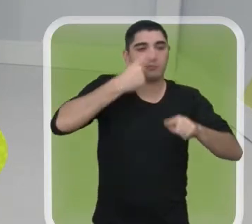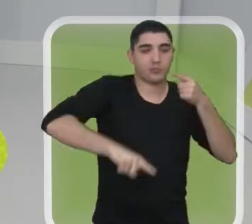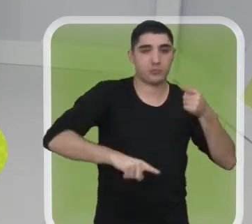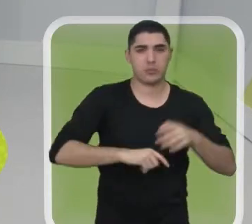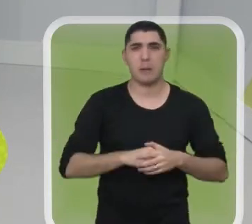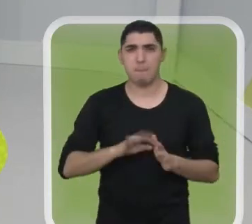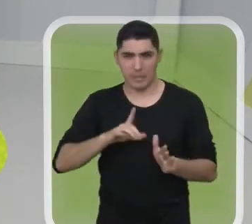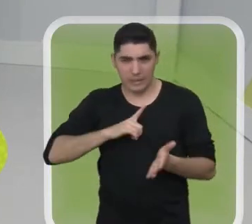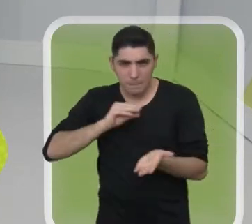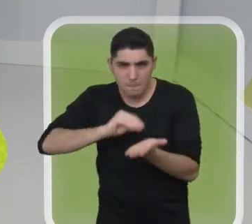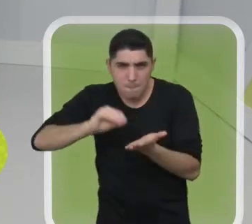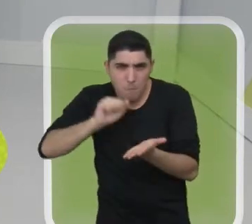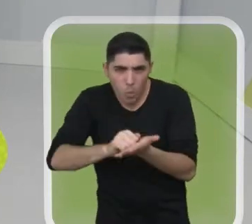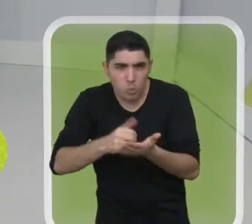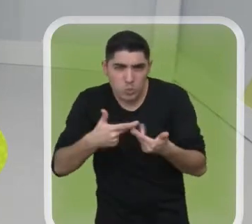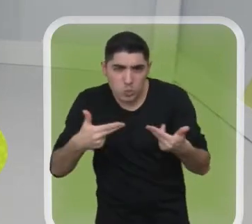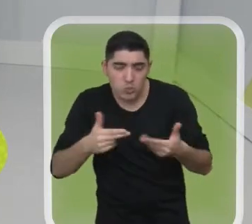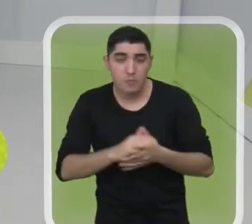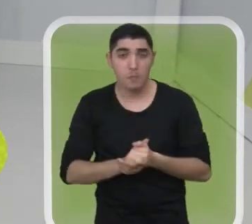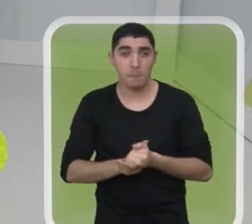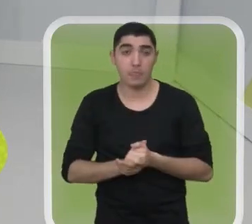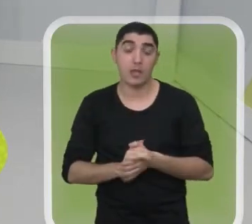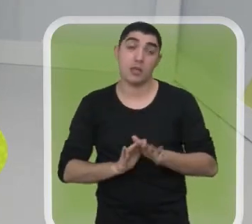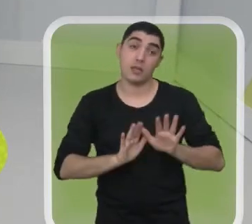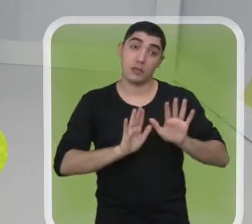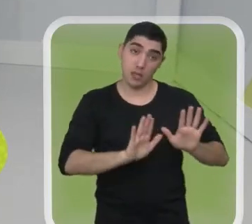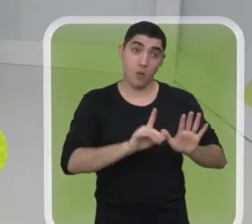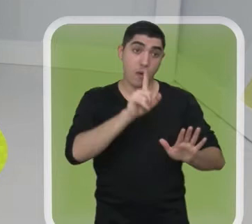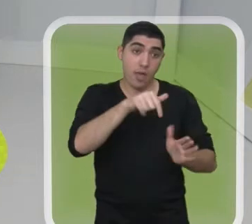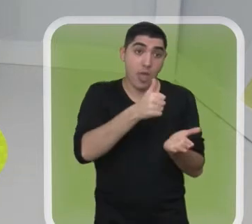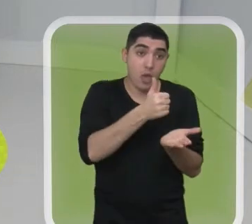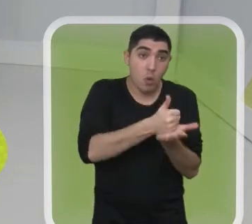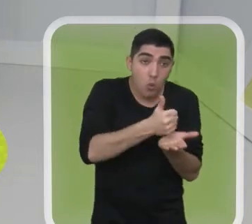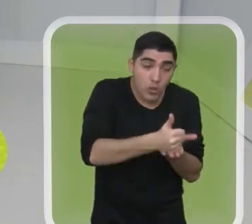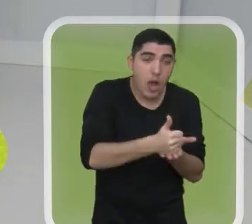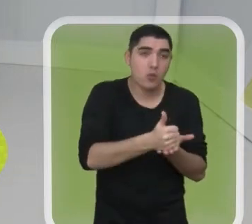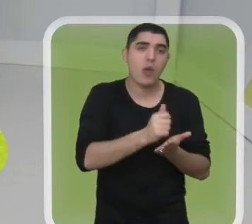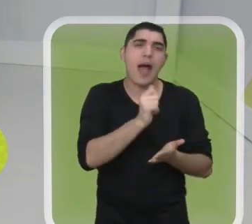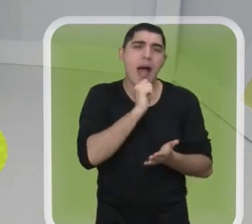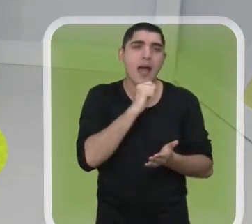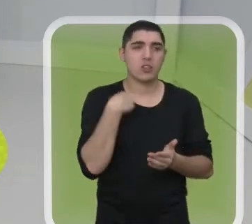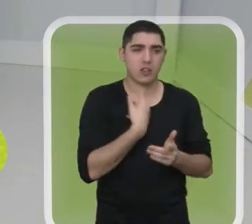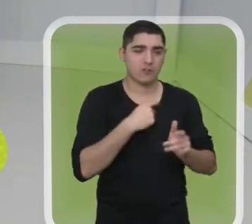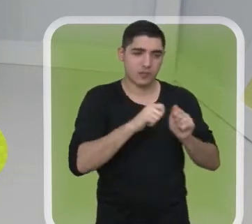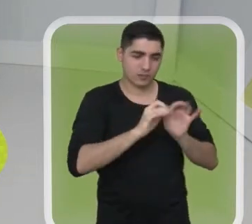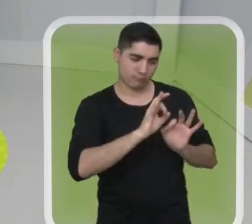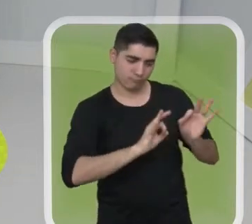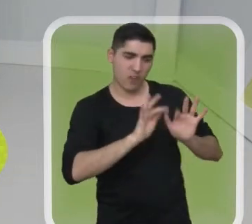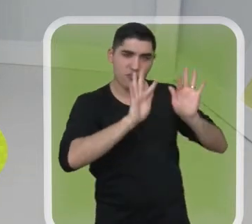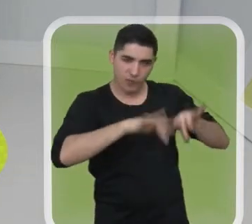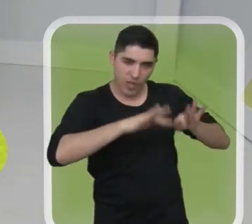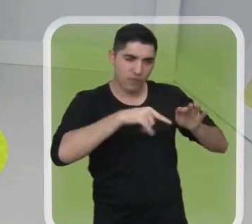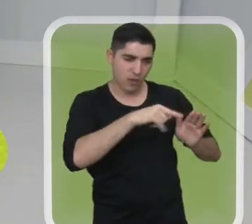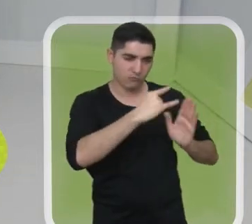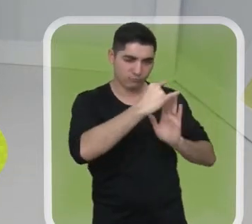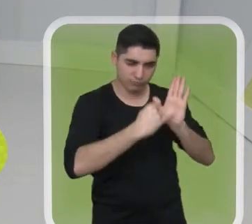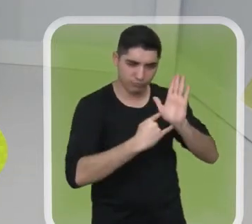Então, é um contrato, né? Uma coisa que ainda vai ser, nós ainda estamos na fase de finalização dessa auditoria.